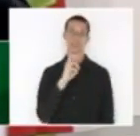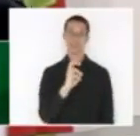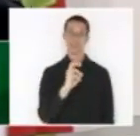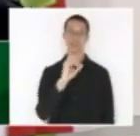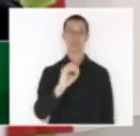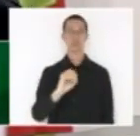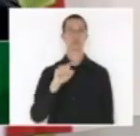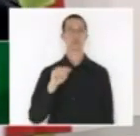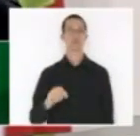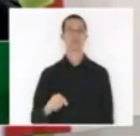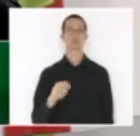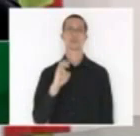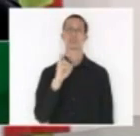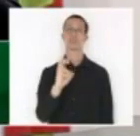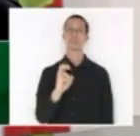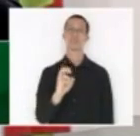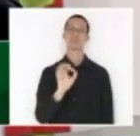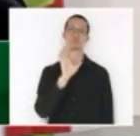50,5%.